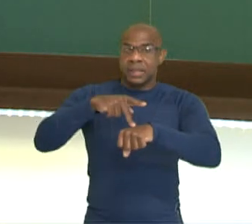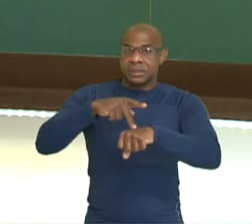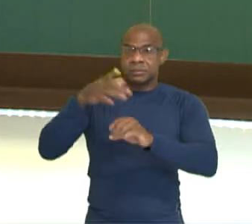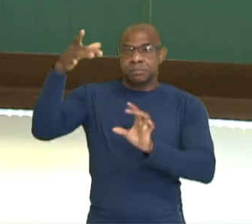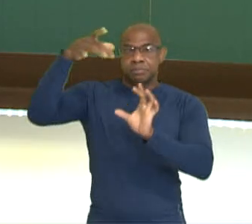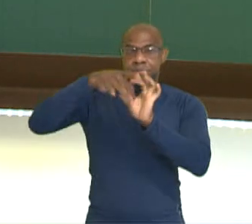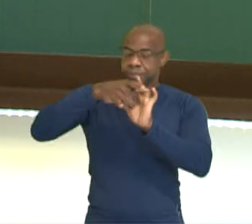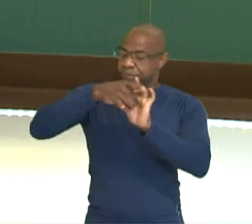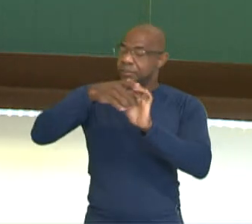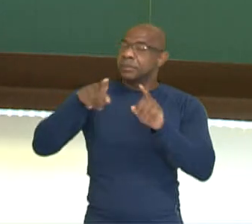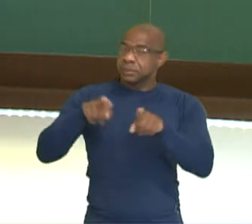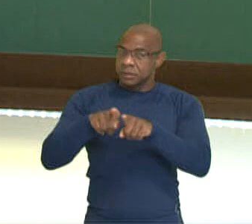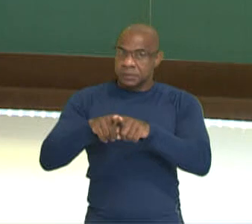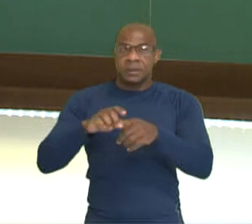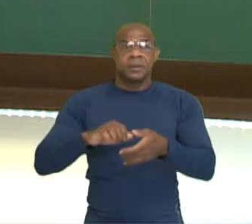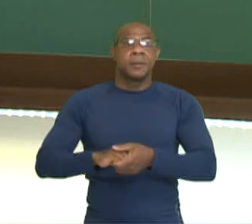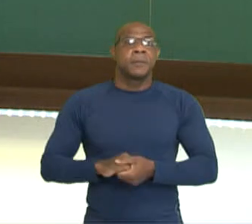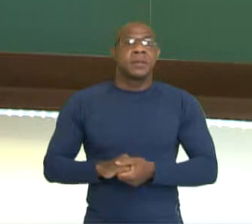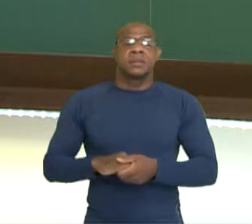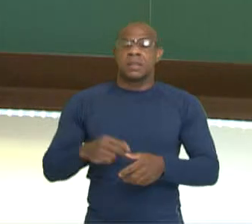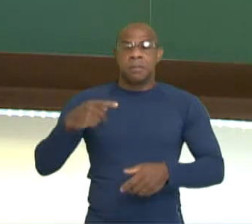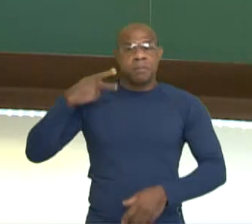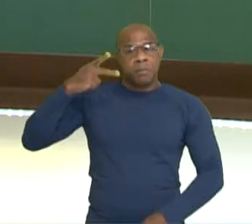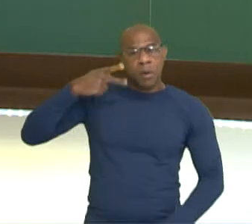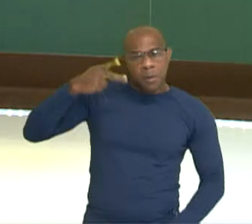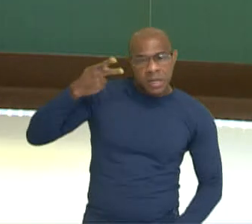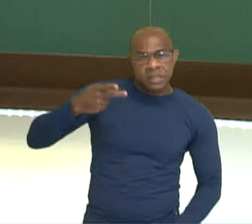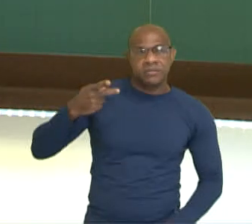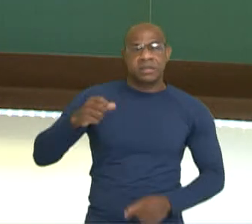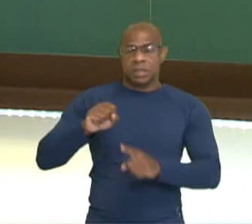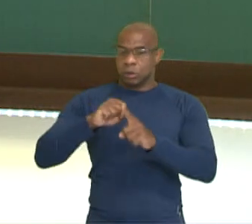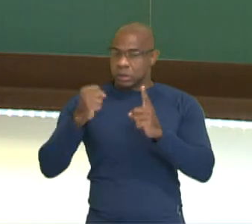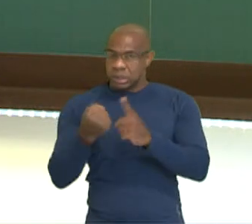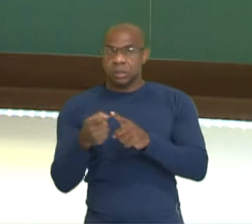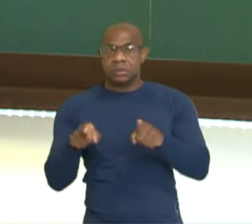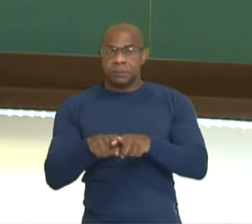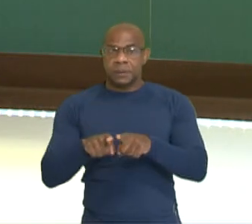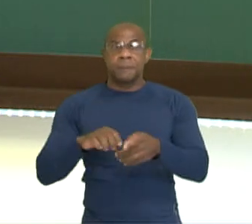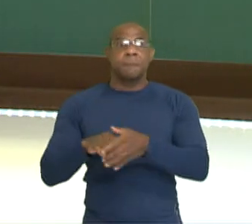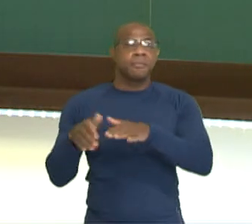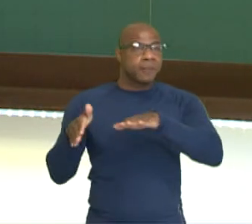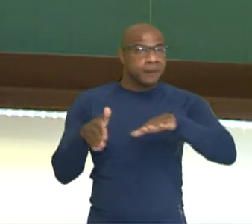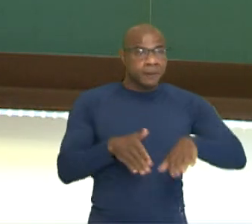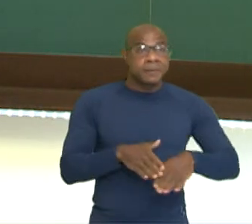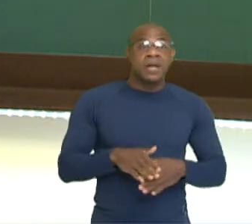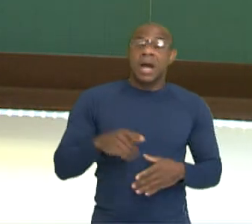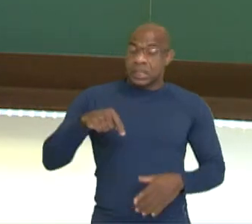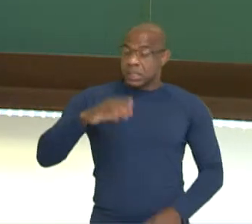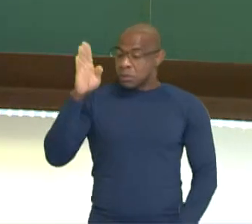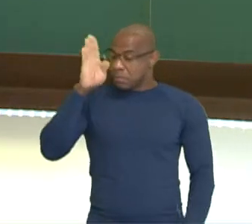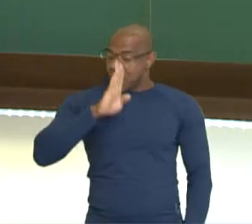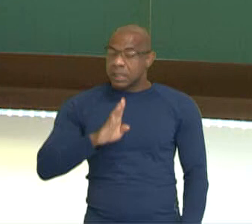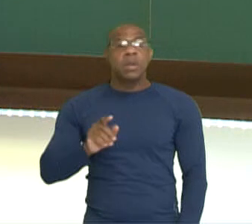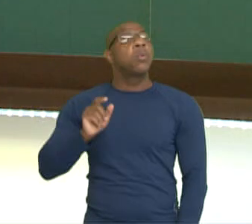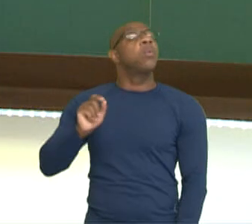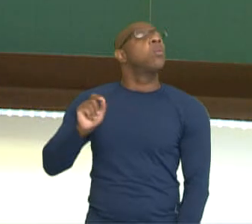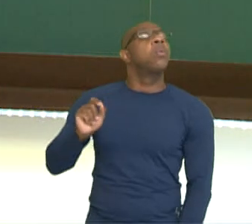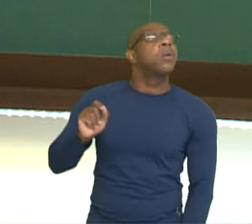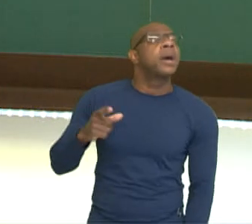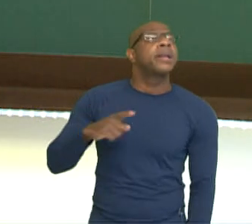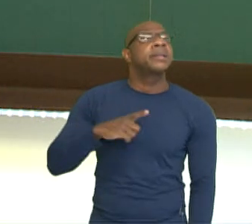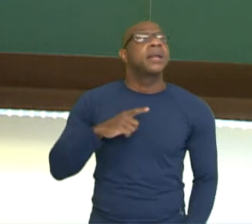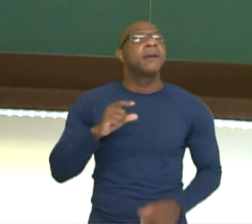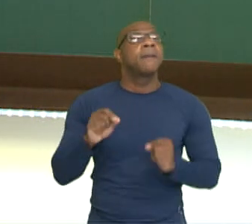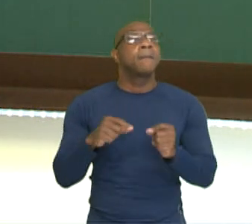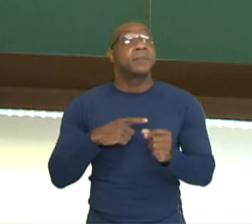de identificação social e política, o que aconteceu posteriormente. Já no Brasil, também temos a